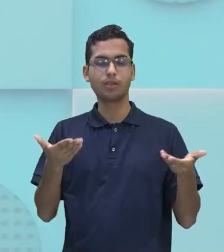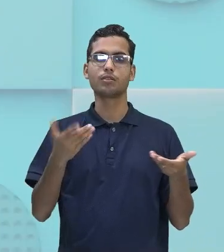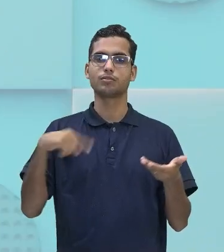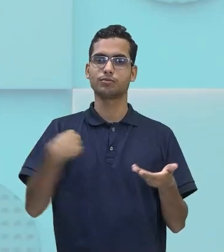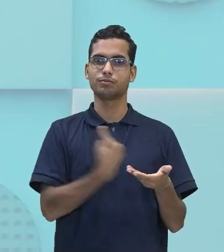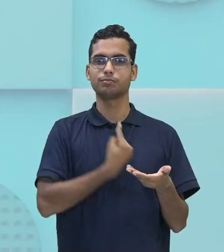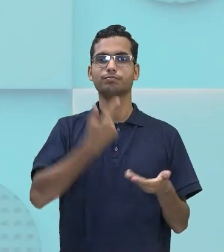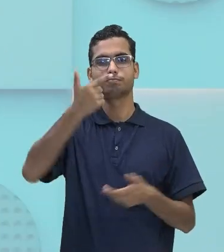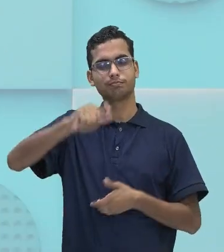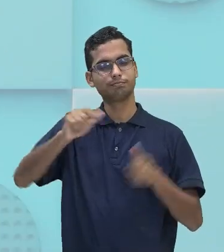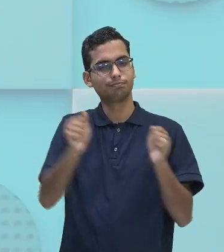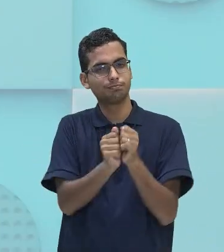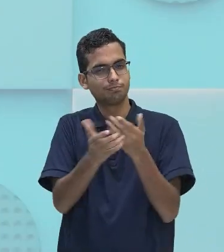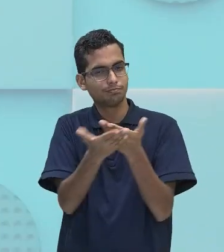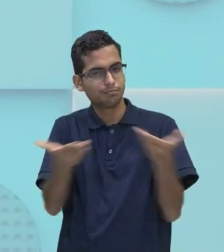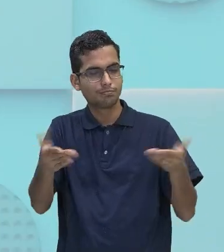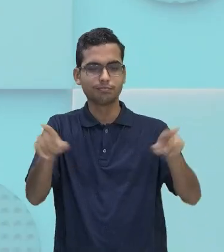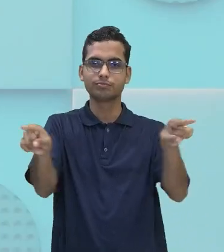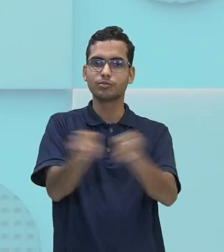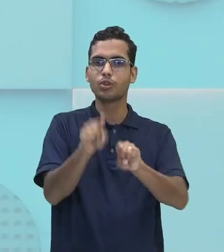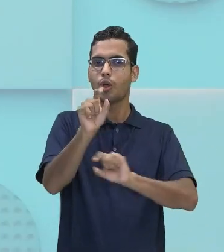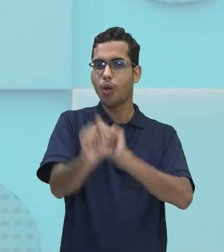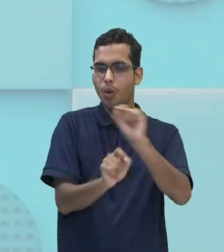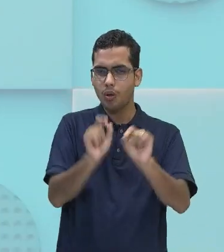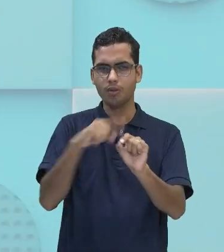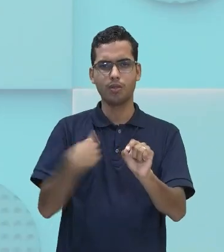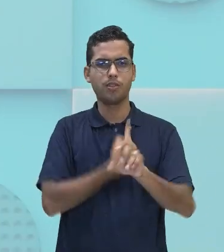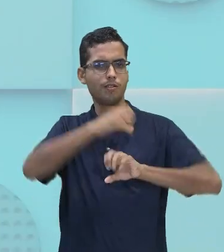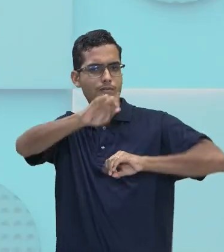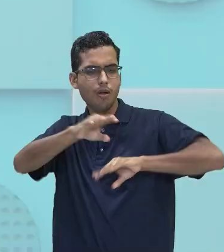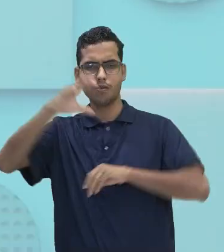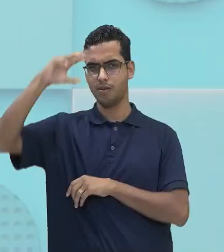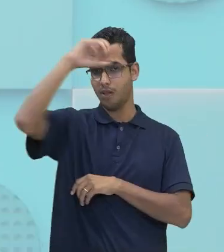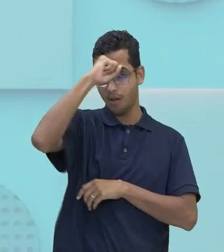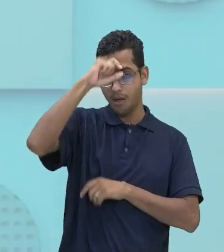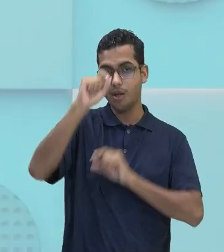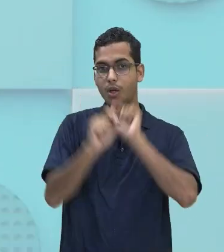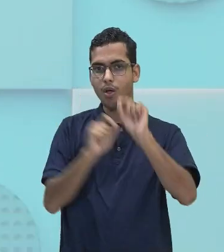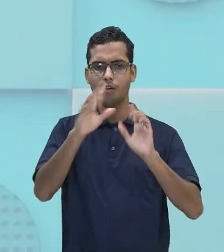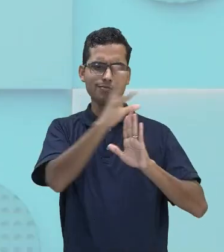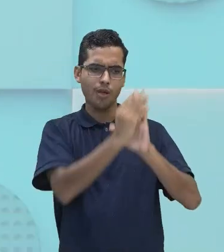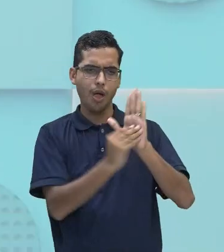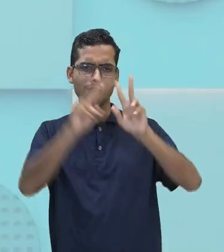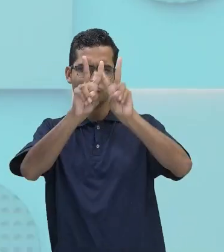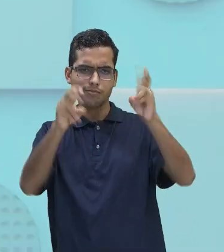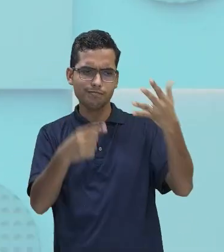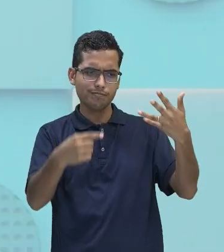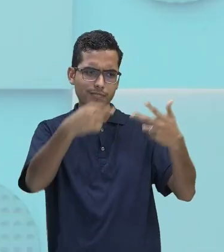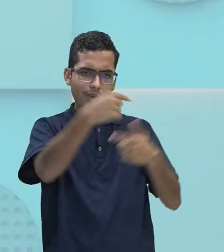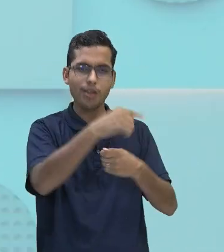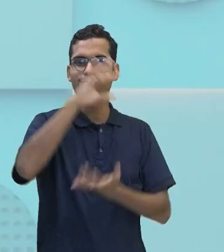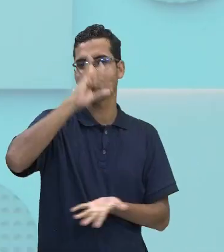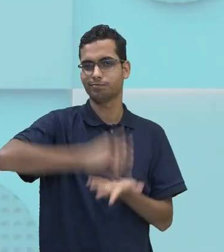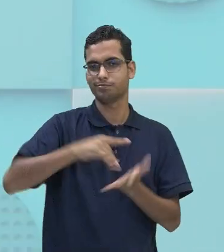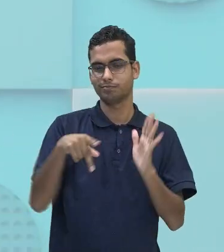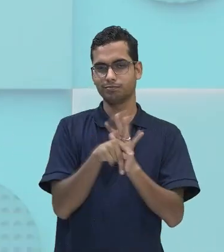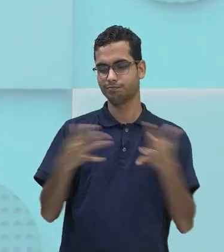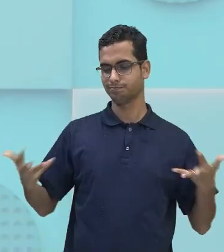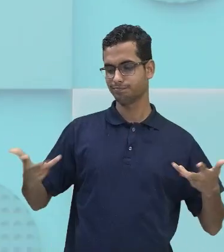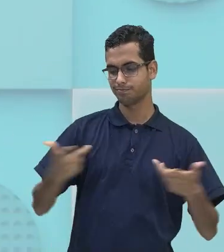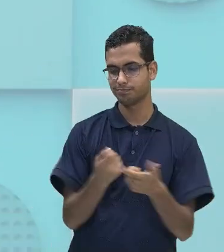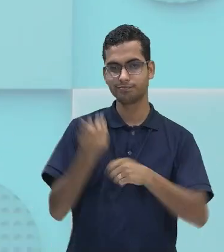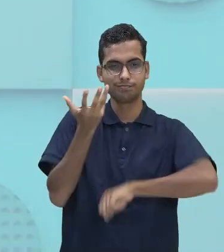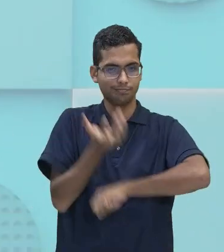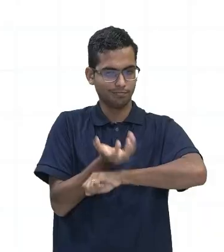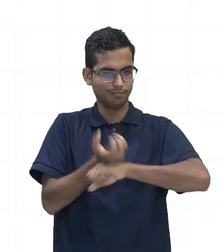dia juntinho de vocês para nós conhecermos e explorarmos esses conteúdos maravilhosos da fantástica disciplina